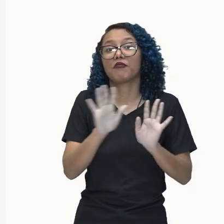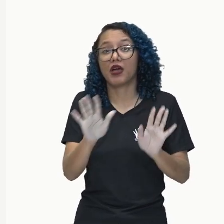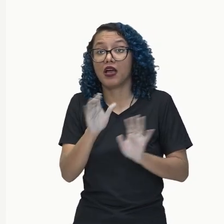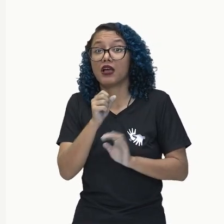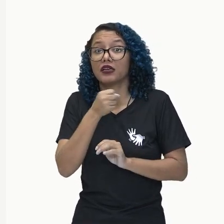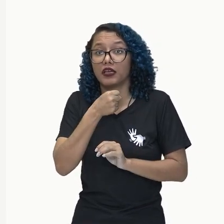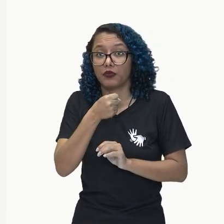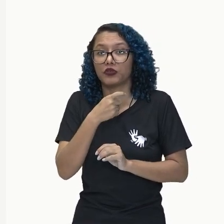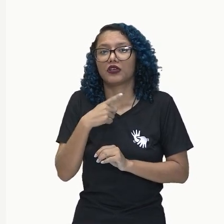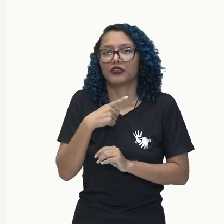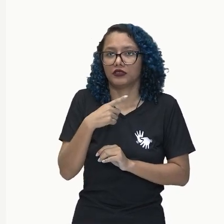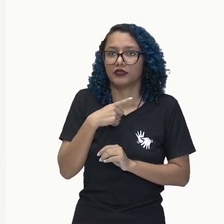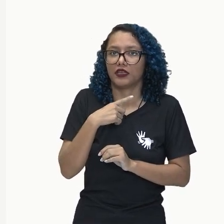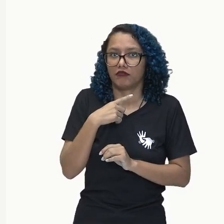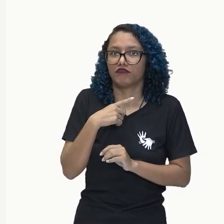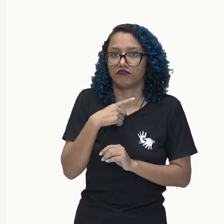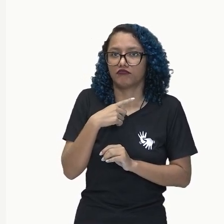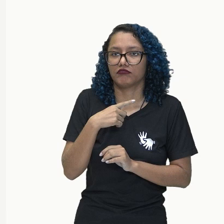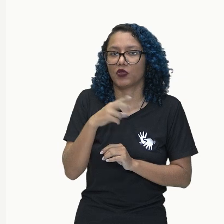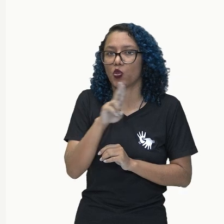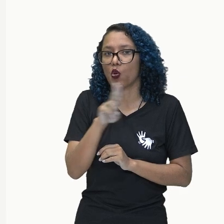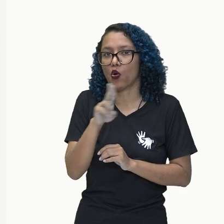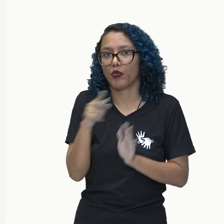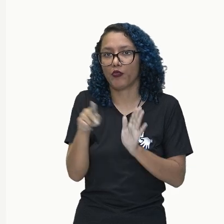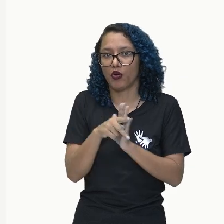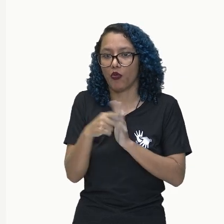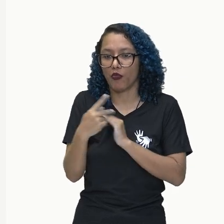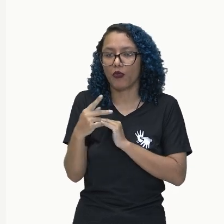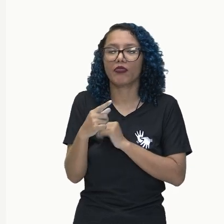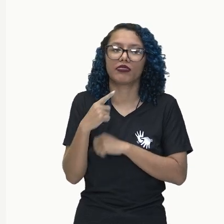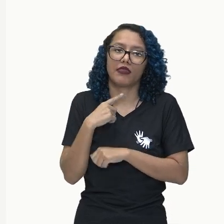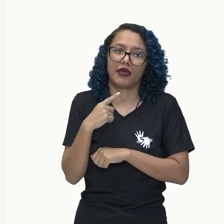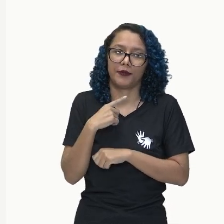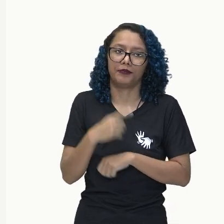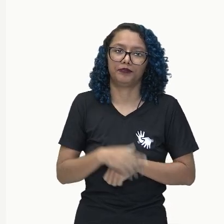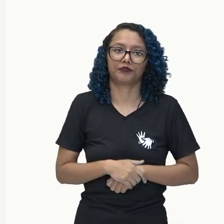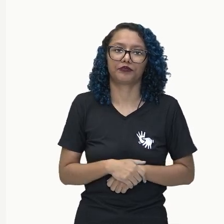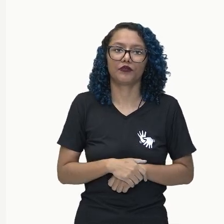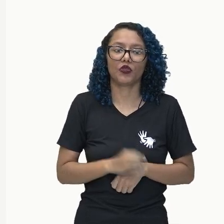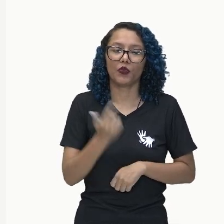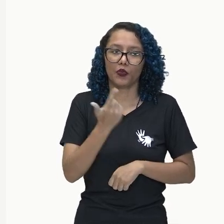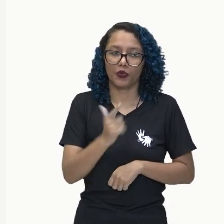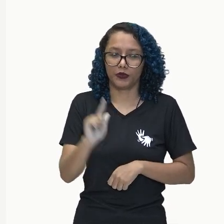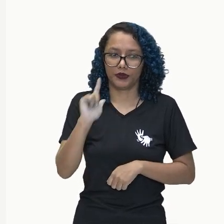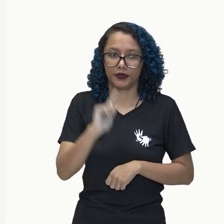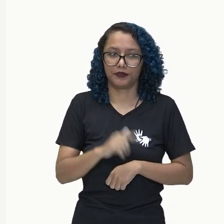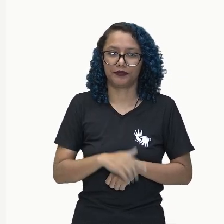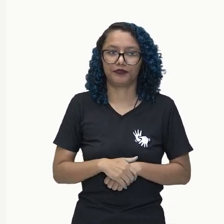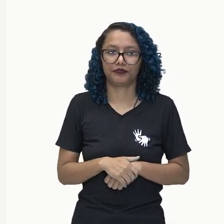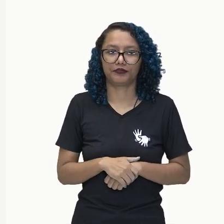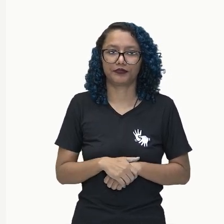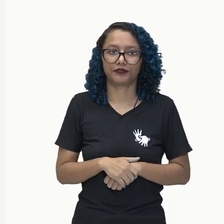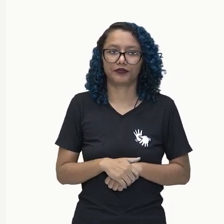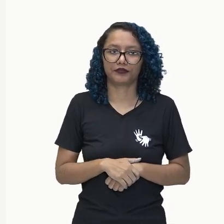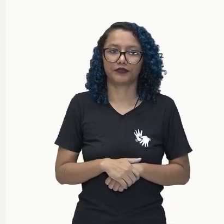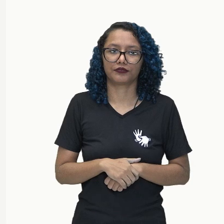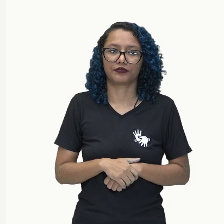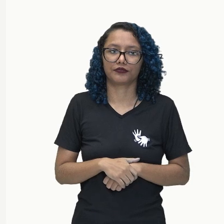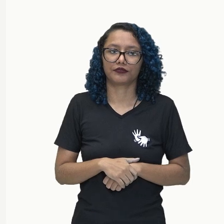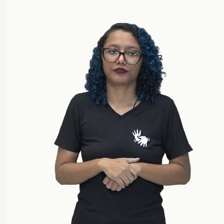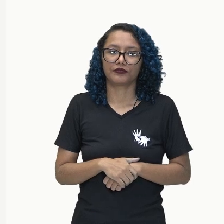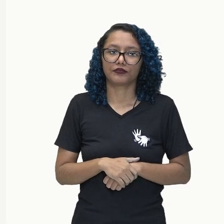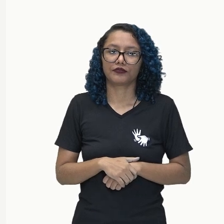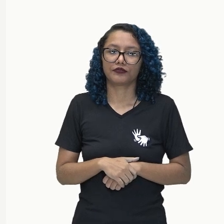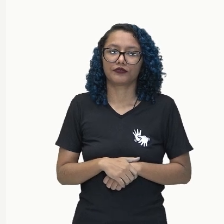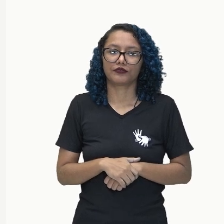ali assinada, tá? O repórter, o nome do repórter e tudo mais. Outra situação da reportagem a